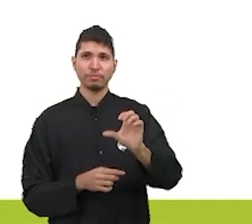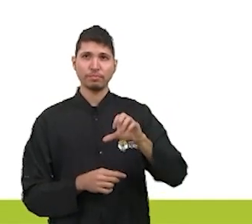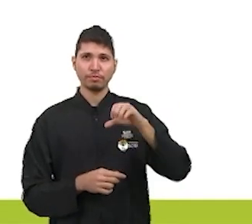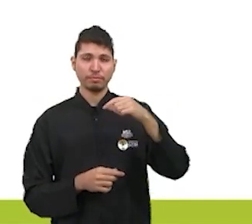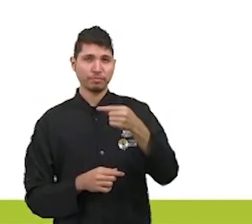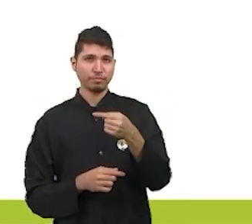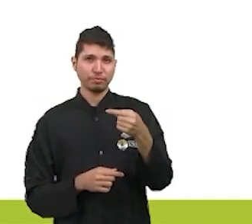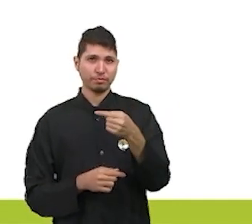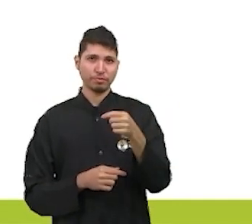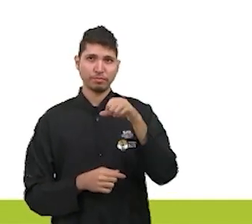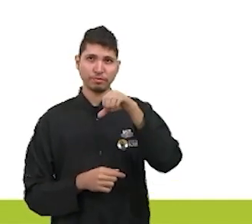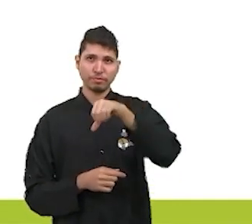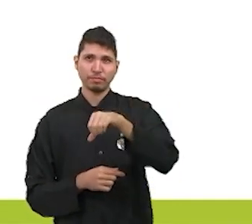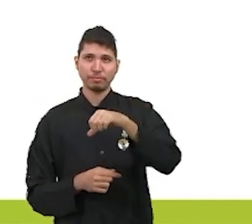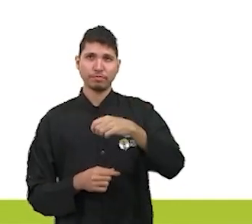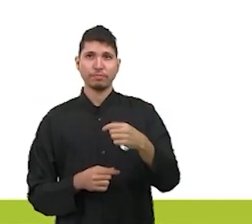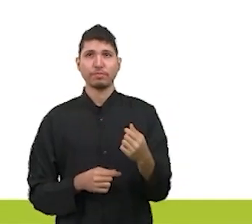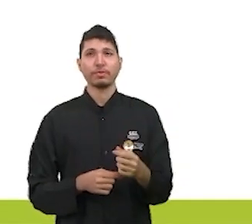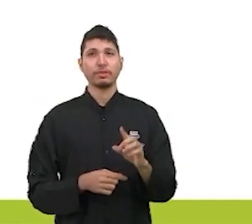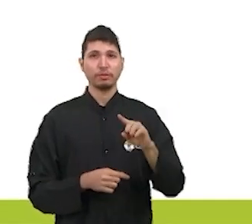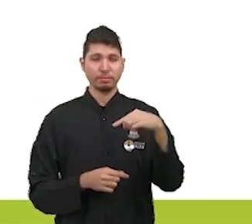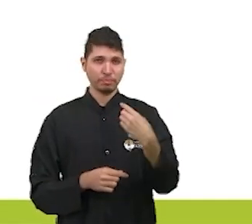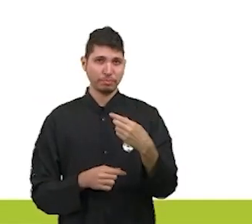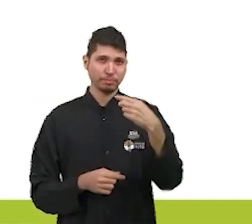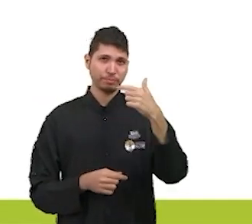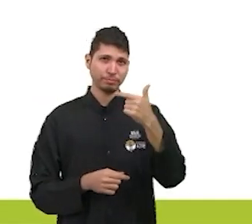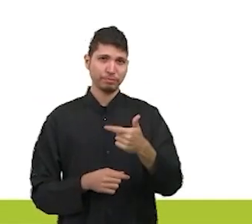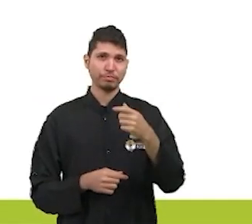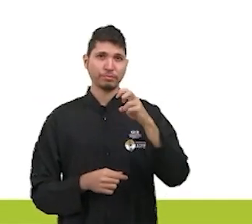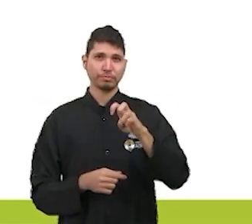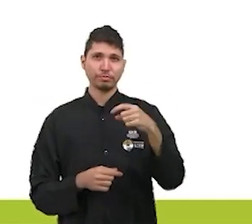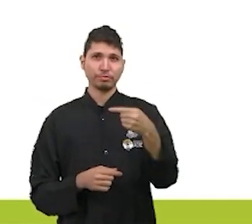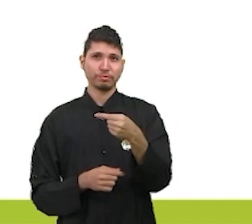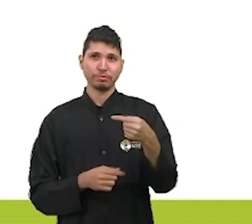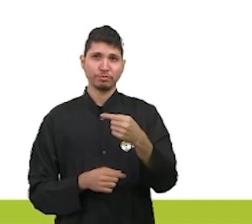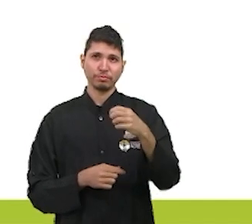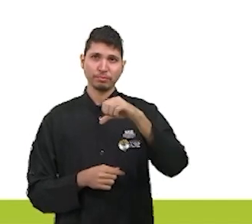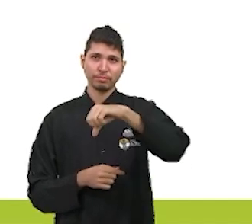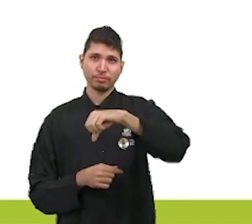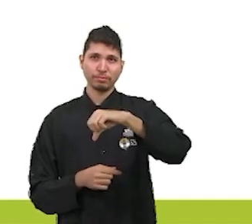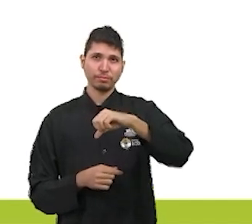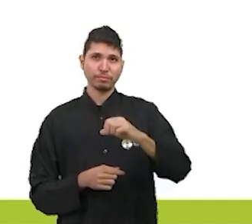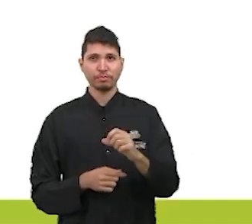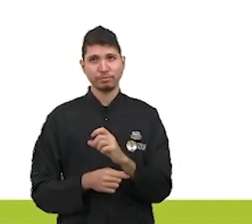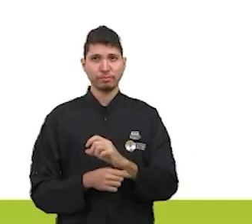Vamos subtrair 25 por 9, eu vou ter 16.